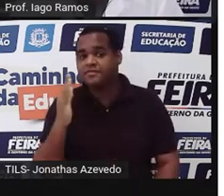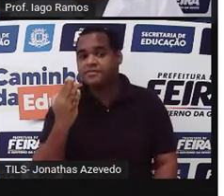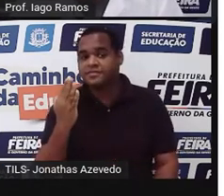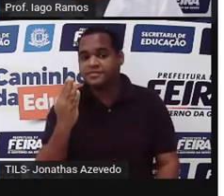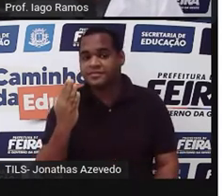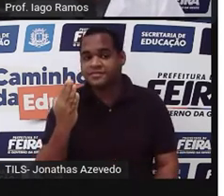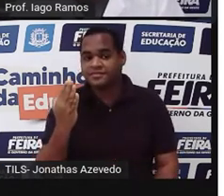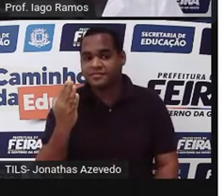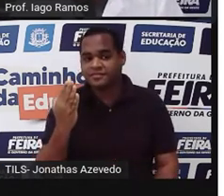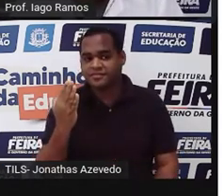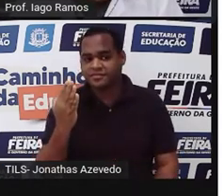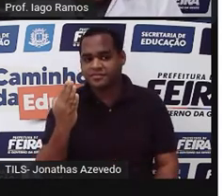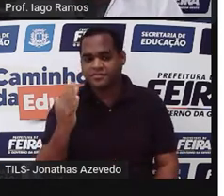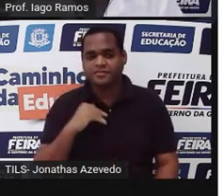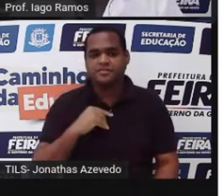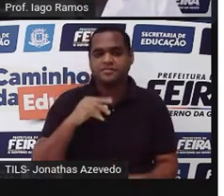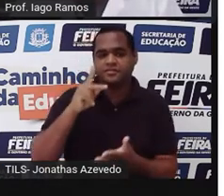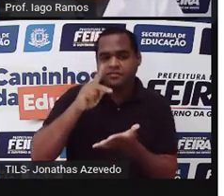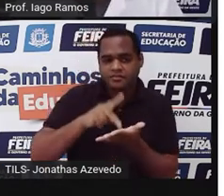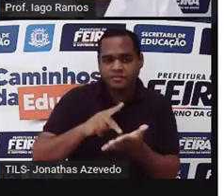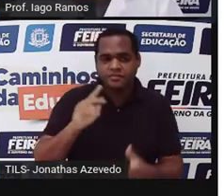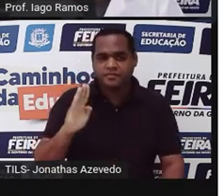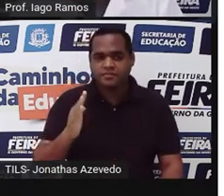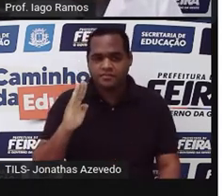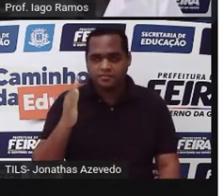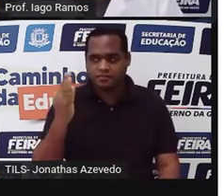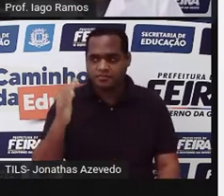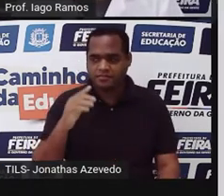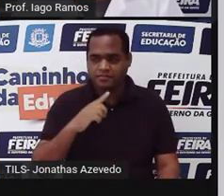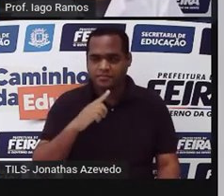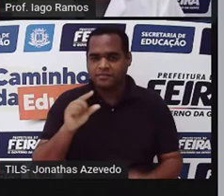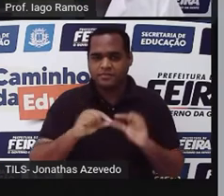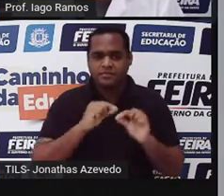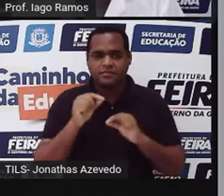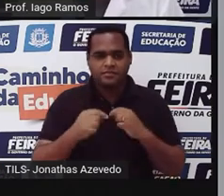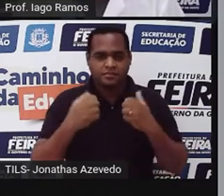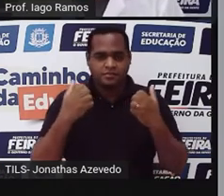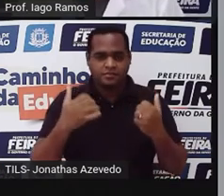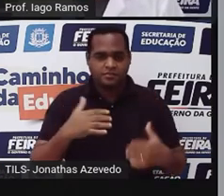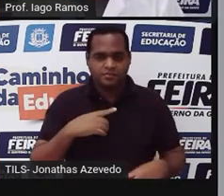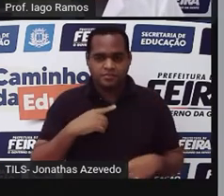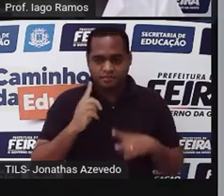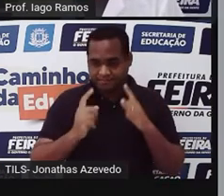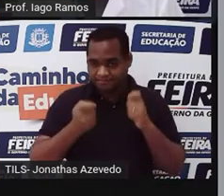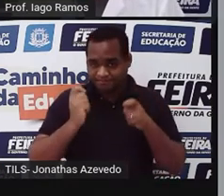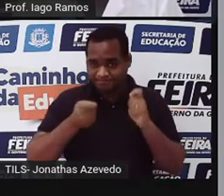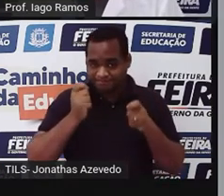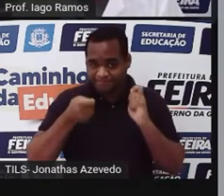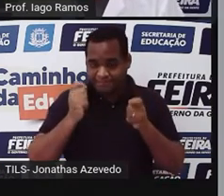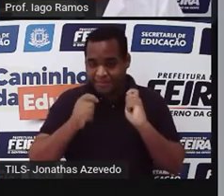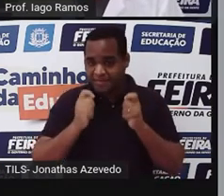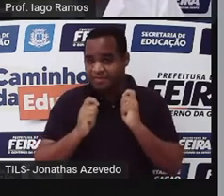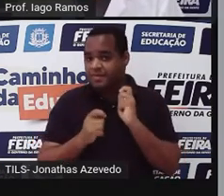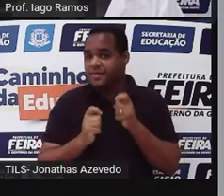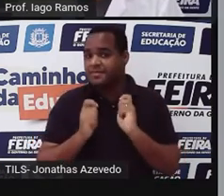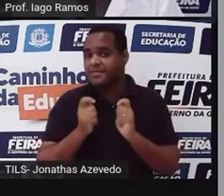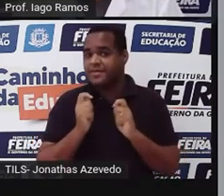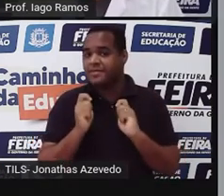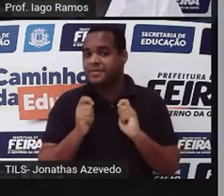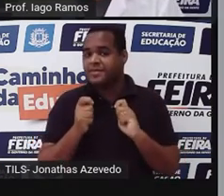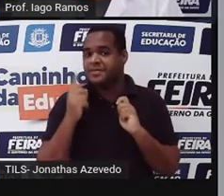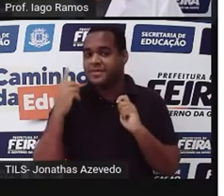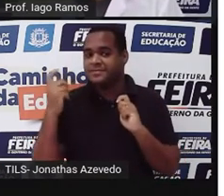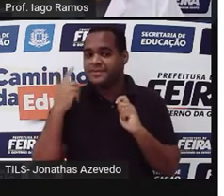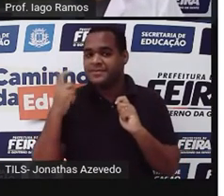falso verdadeiro ou falso Vamos fazer um suspense do Rio que rufem os tambores